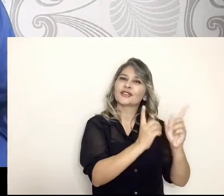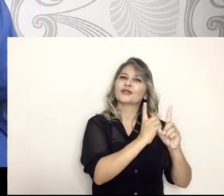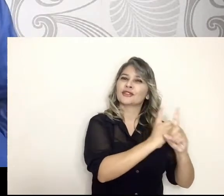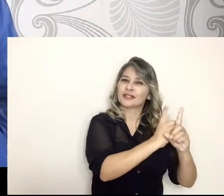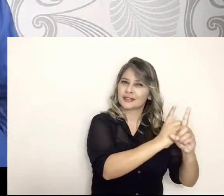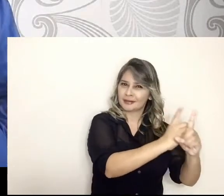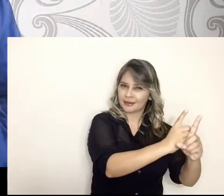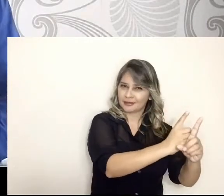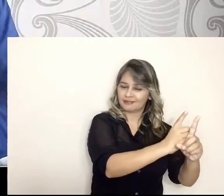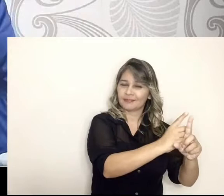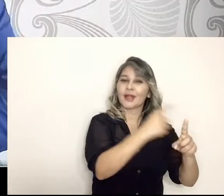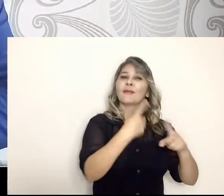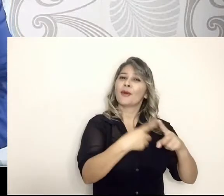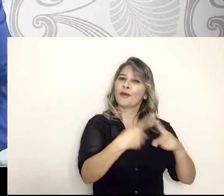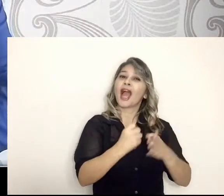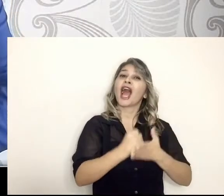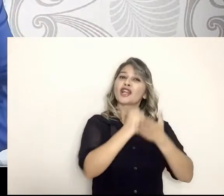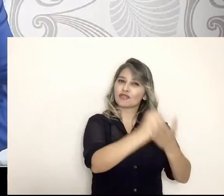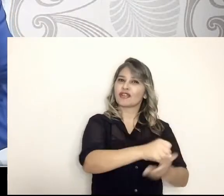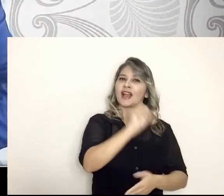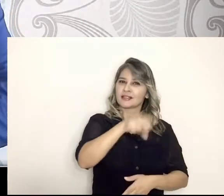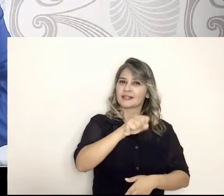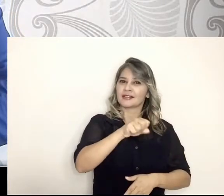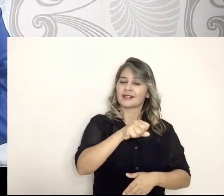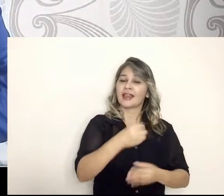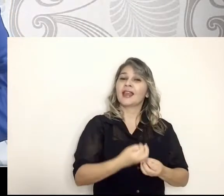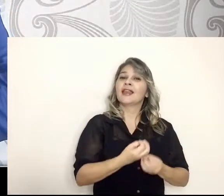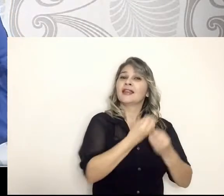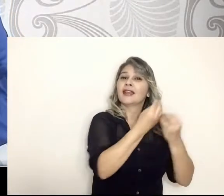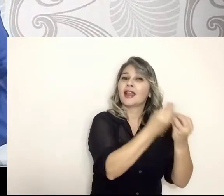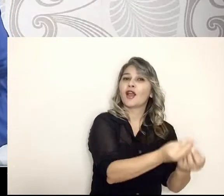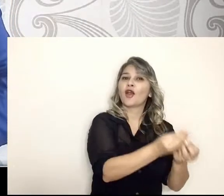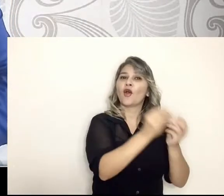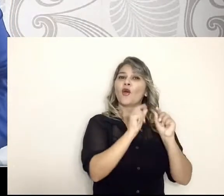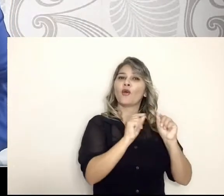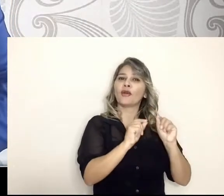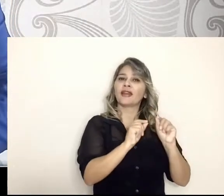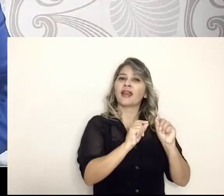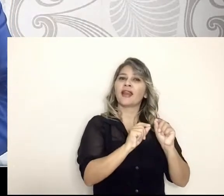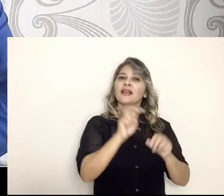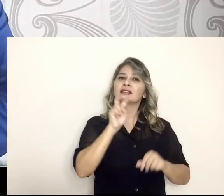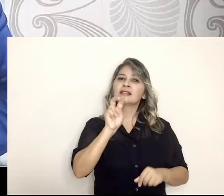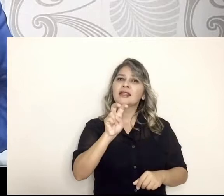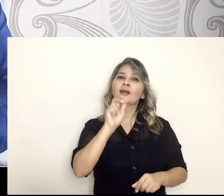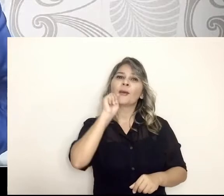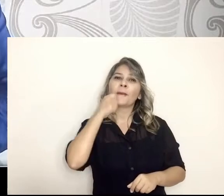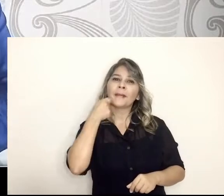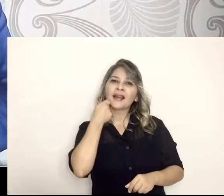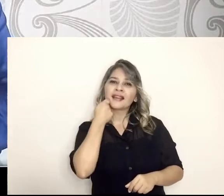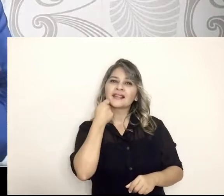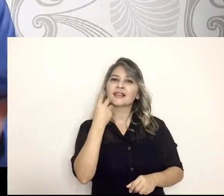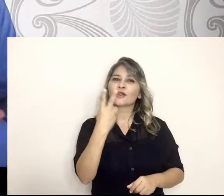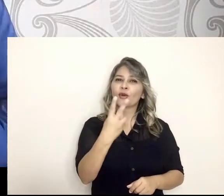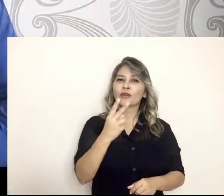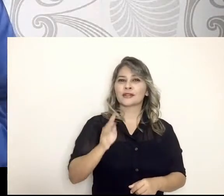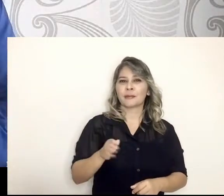então entregou tudo aquilo que ele tinha para os discípulos, para Jesus, de maneira que